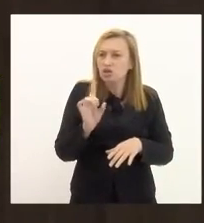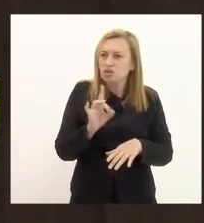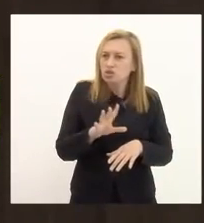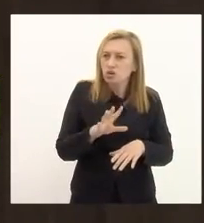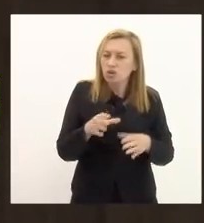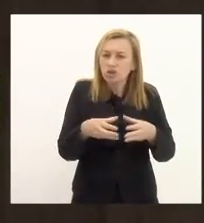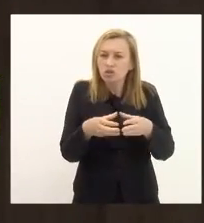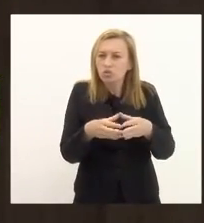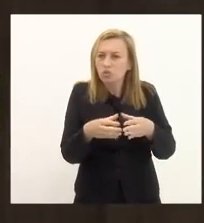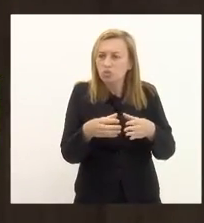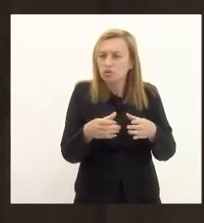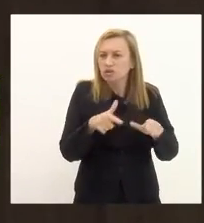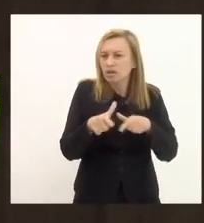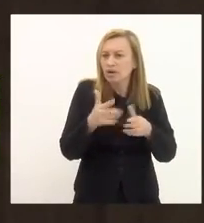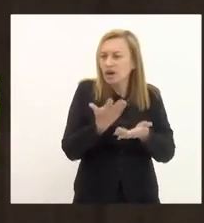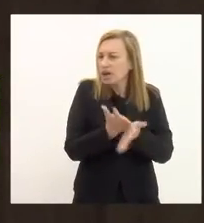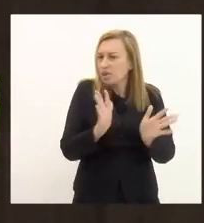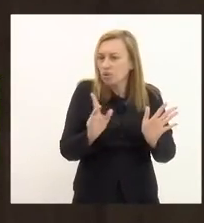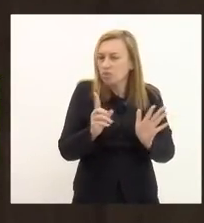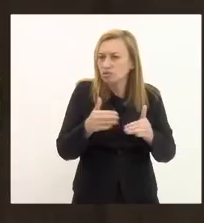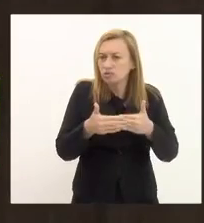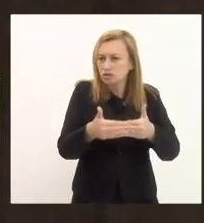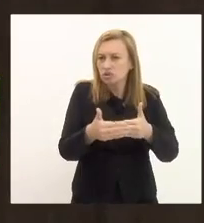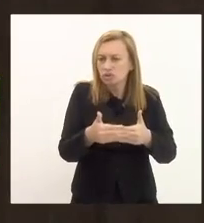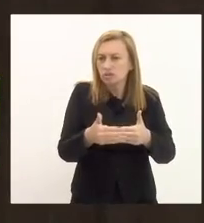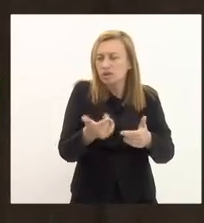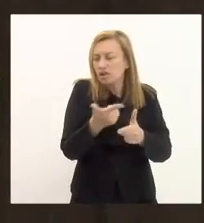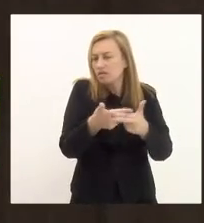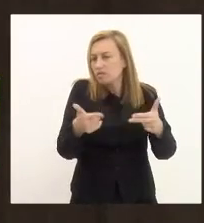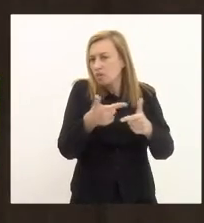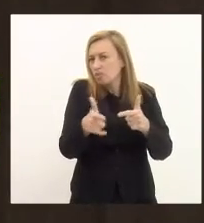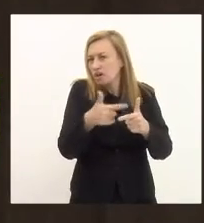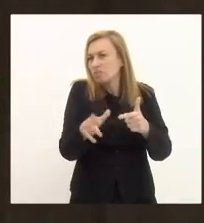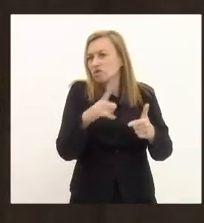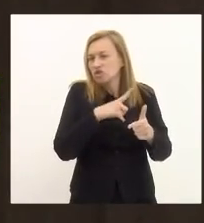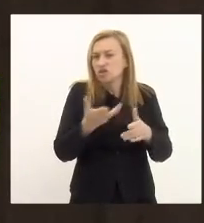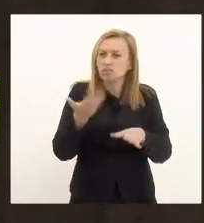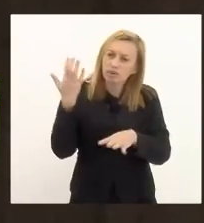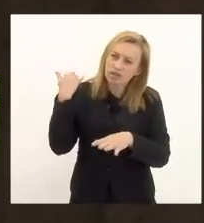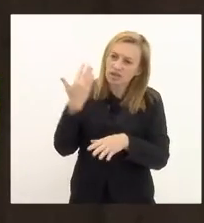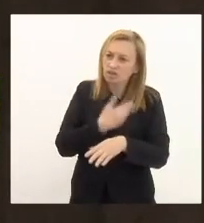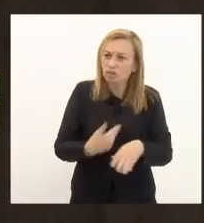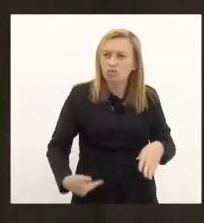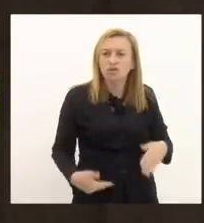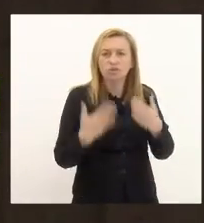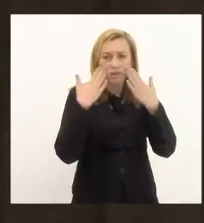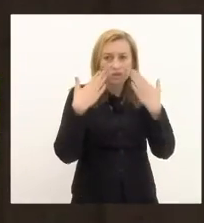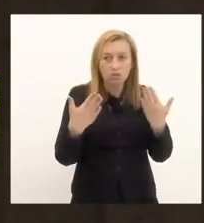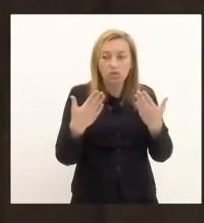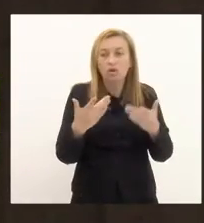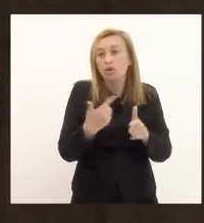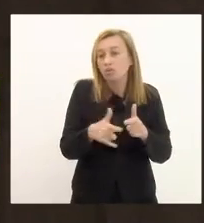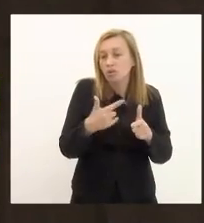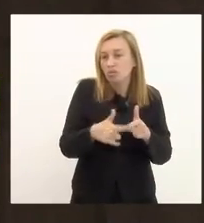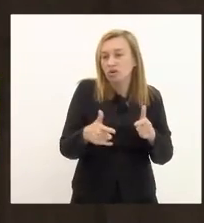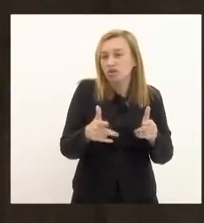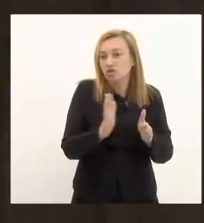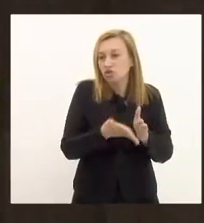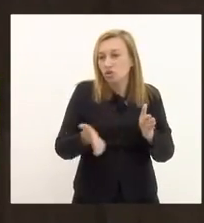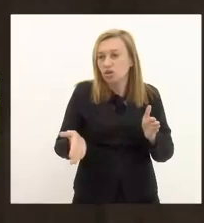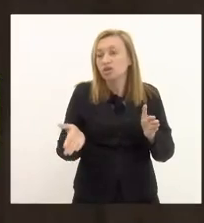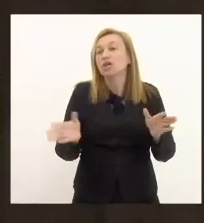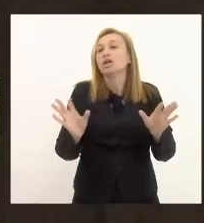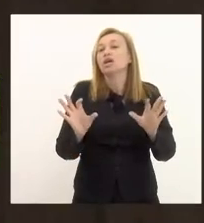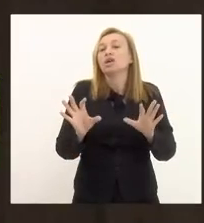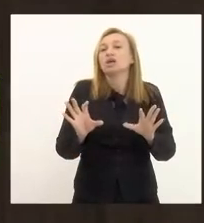que é seguro de trabalho Acabou não indo adiante gestantes problemas que o governo anterior apresentou aí problema e até de ordem criminal